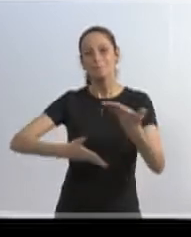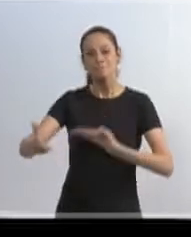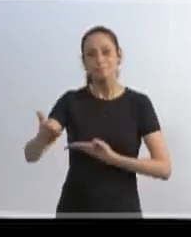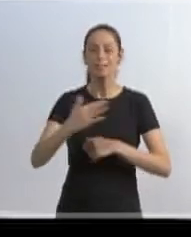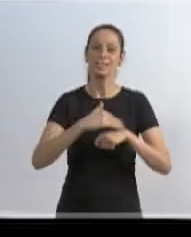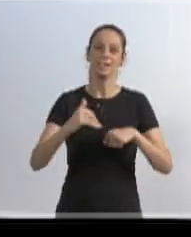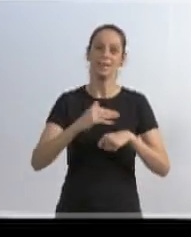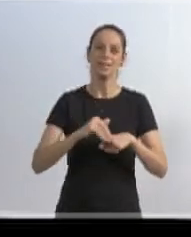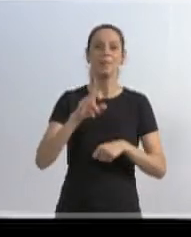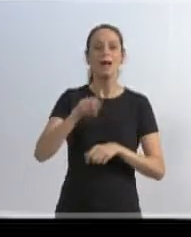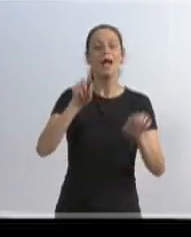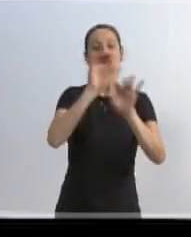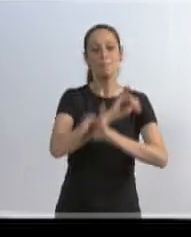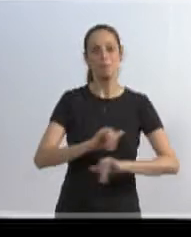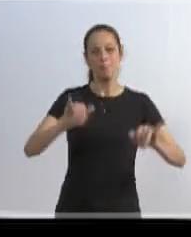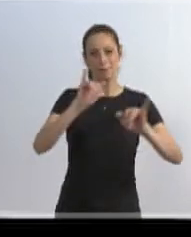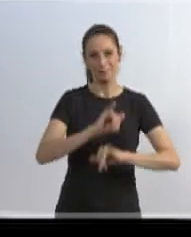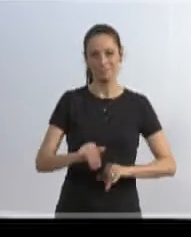Johnson & Johnson.